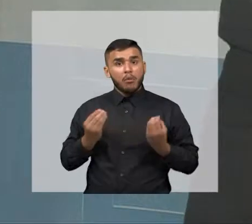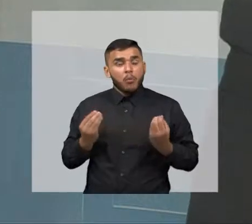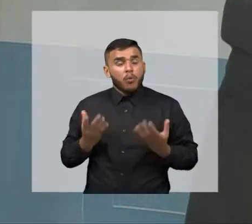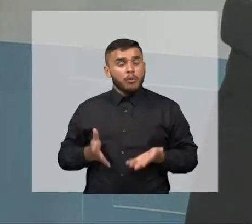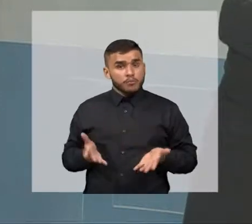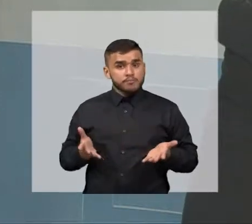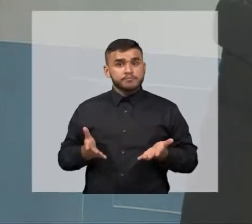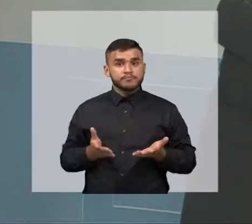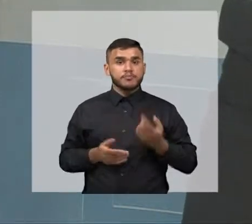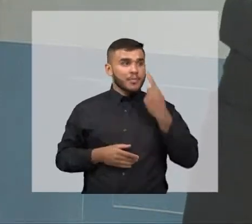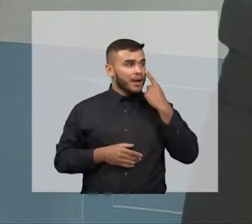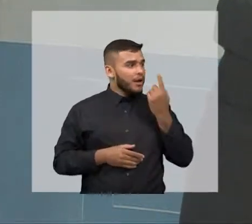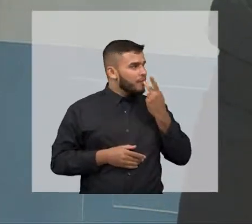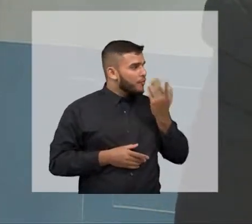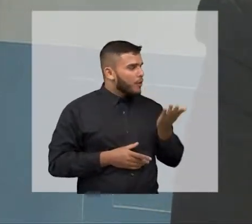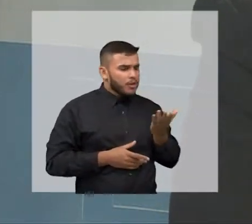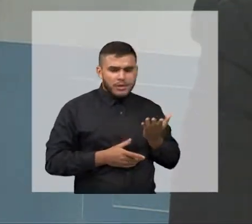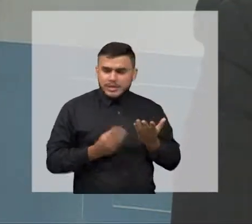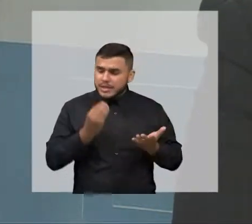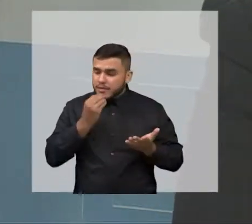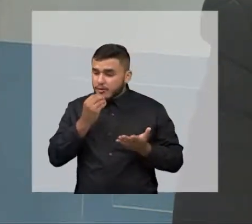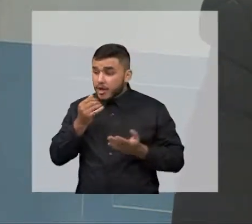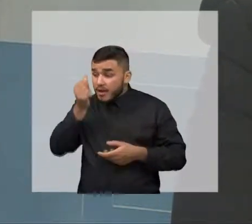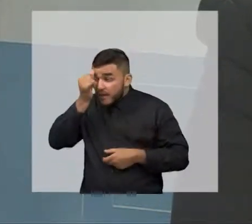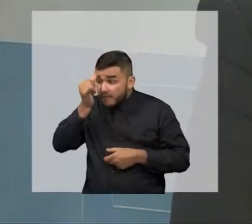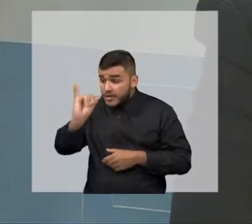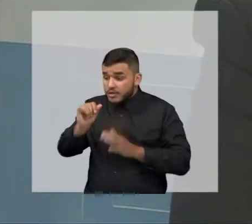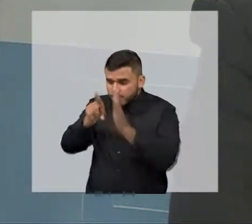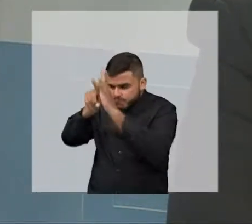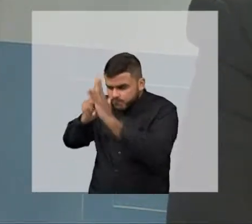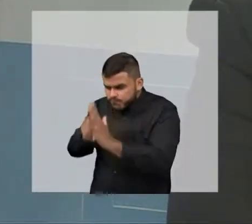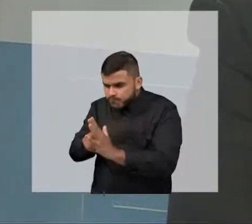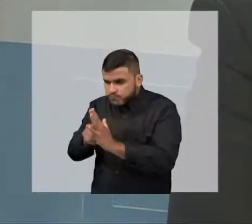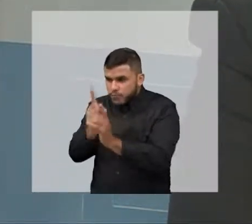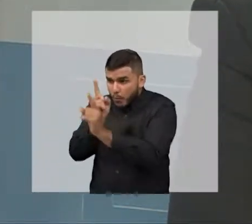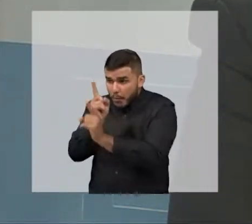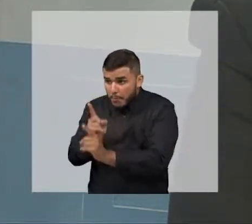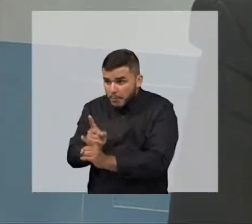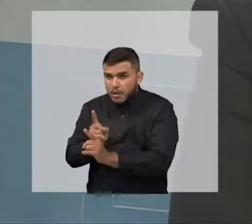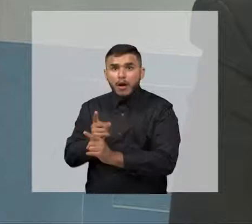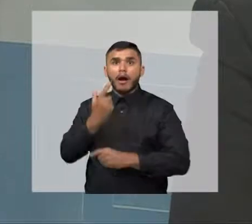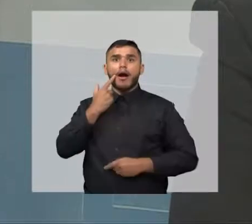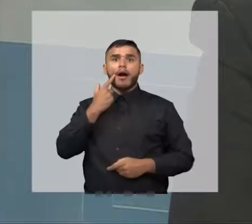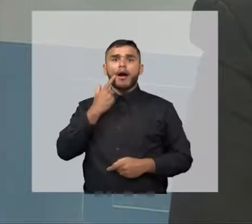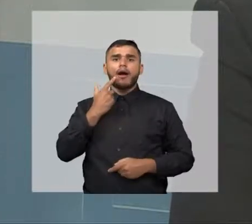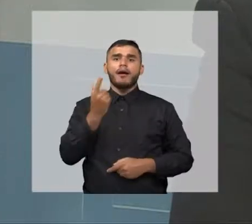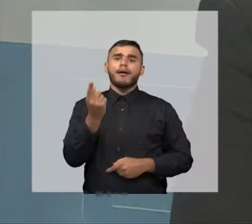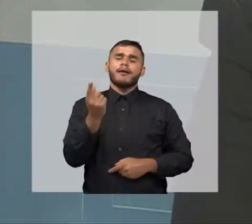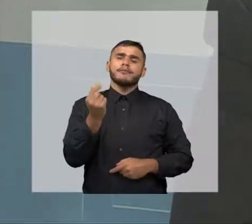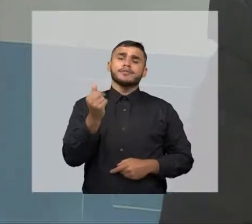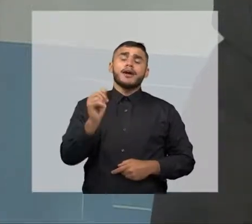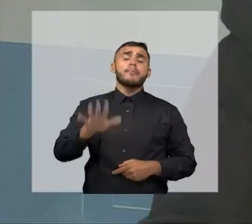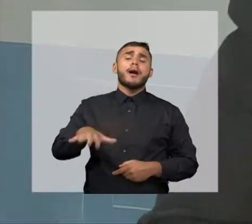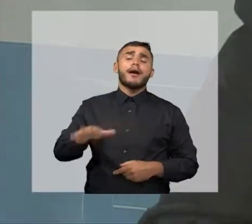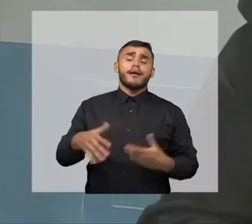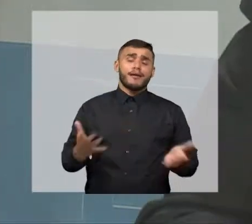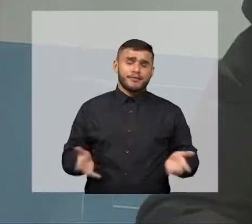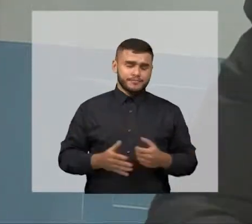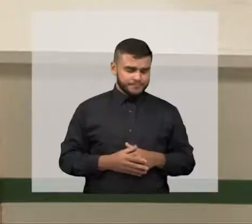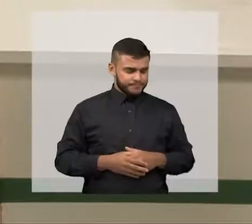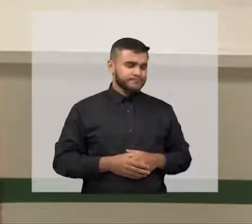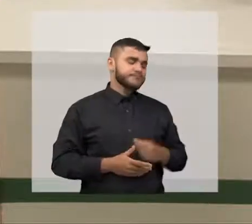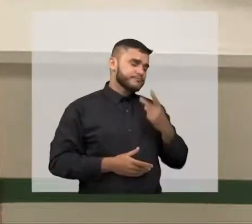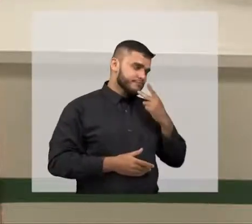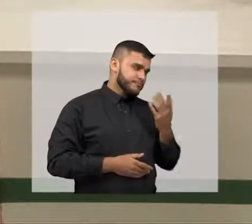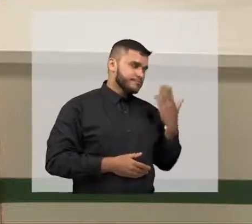medicina preventiva e no final sai muito mais barato do que essa e a gente faz aqui no dia a dia, né? Com certeza. Interessante. Doutora